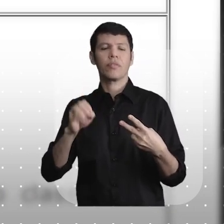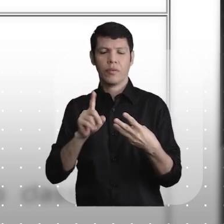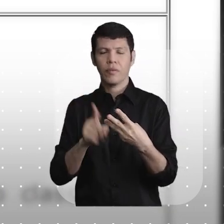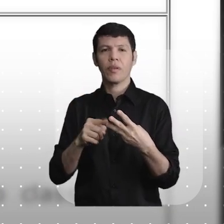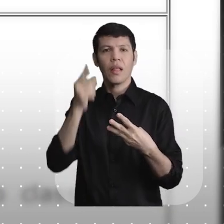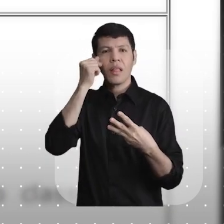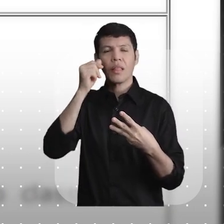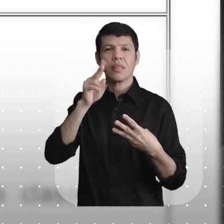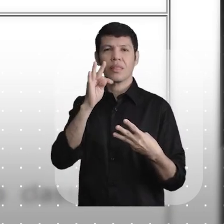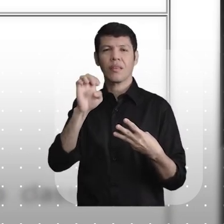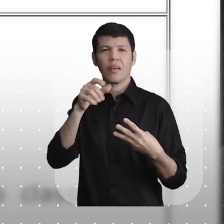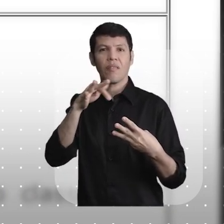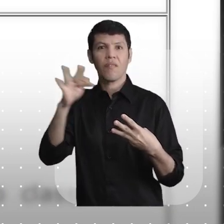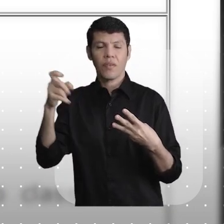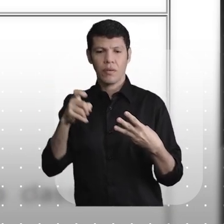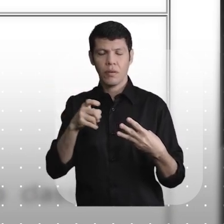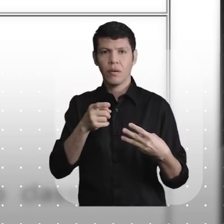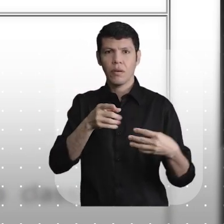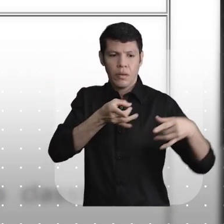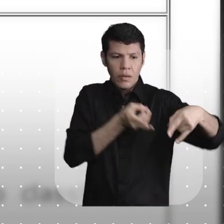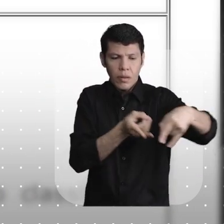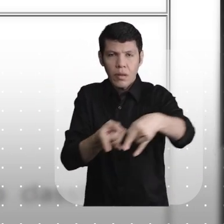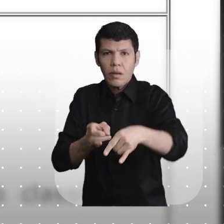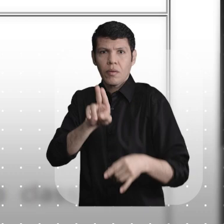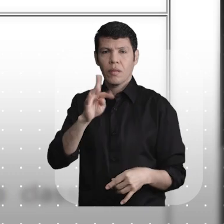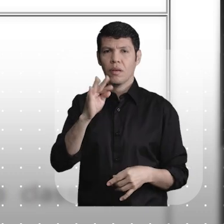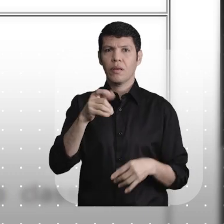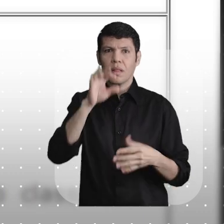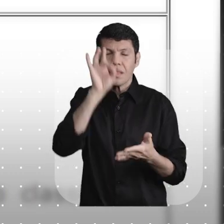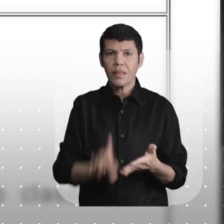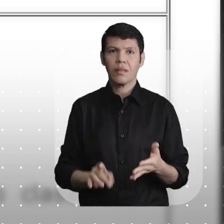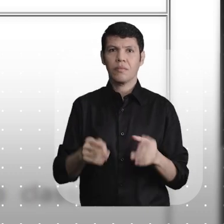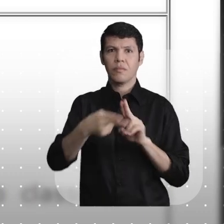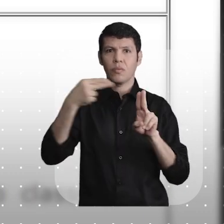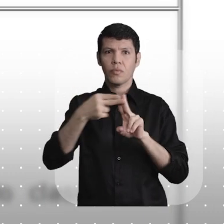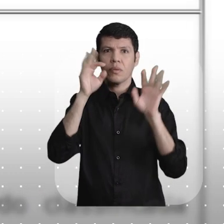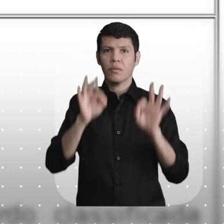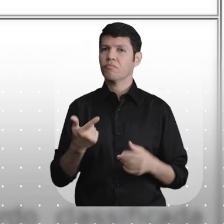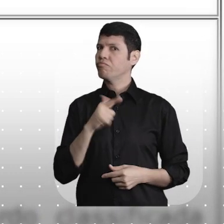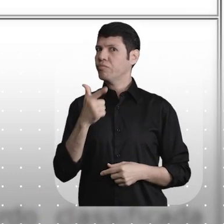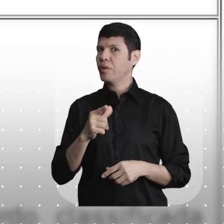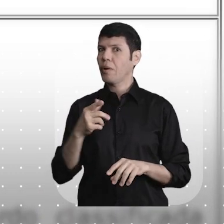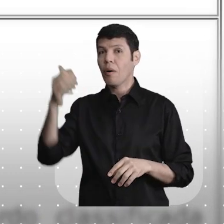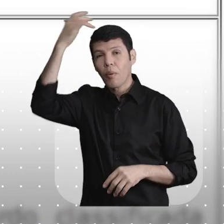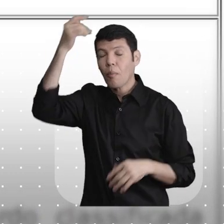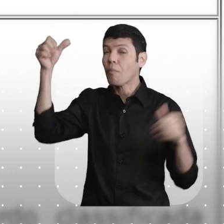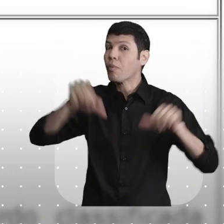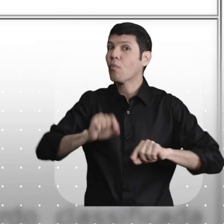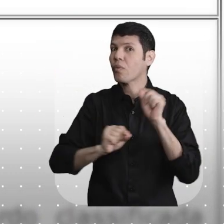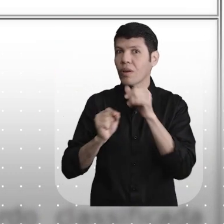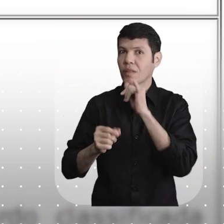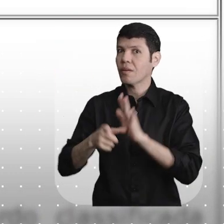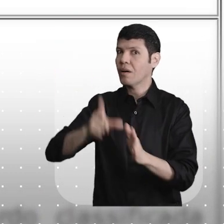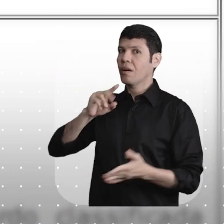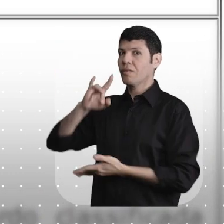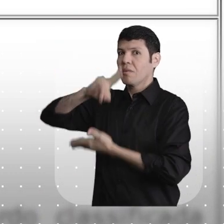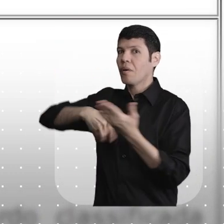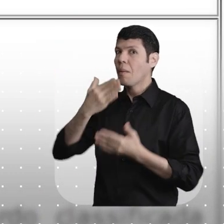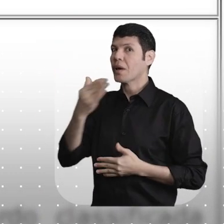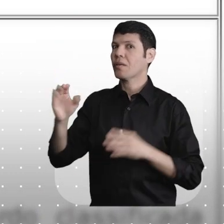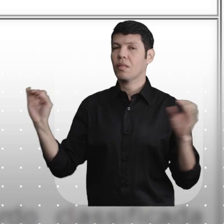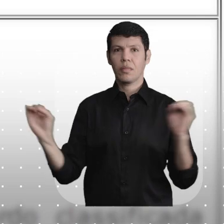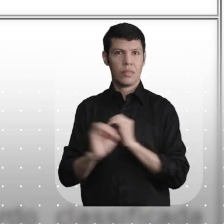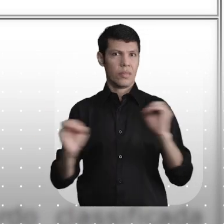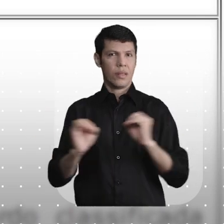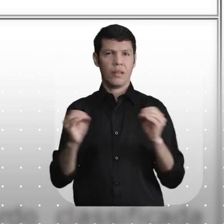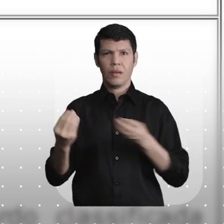e Tefé não possuem leitos de UTI habilitados pelo SUS e pior não houve nem pedido oficial